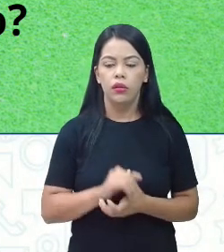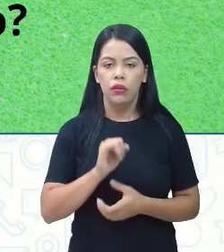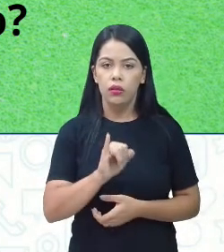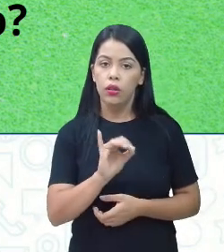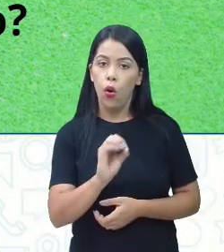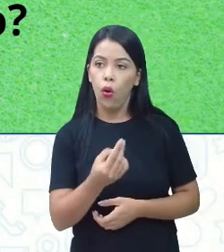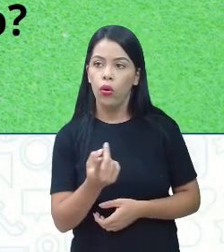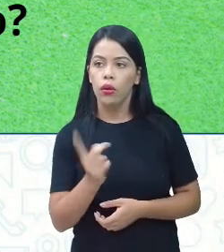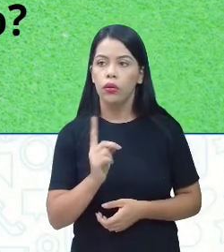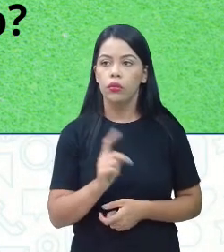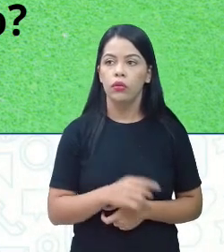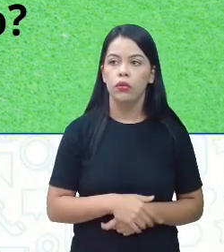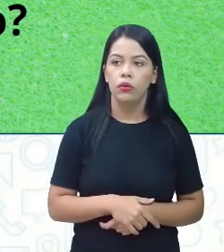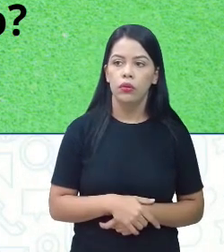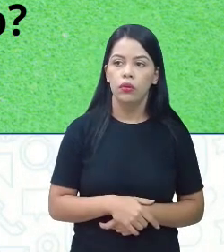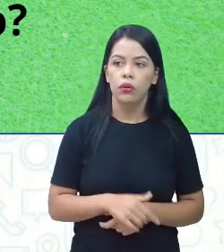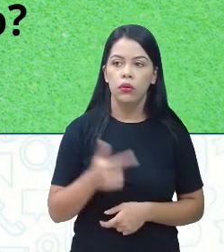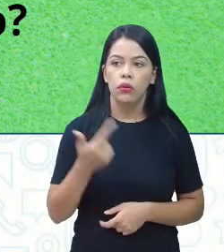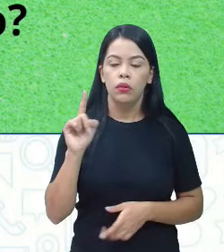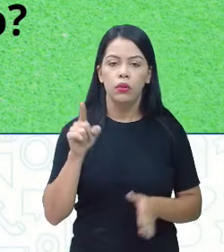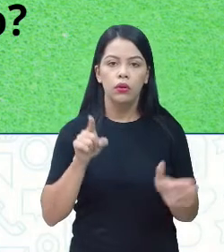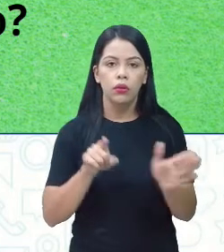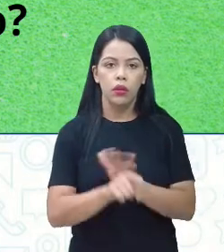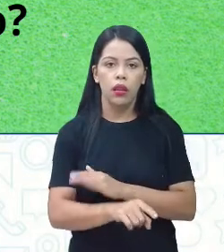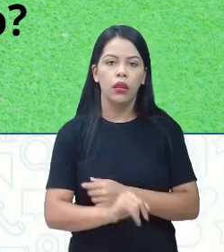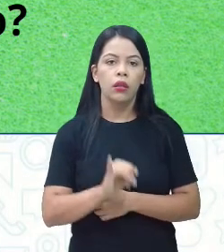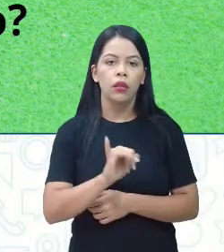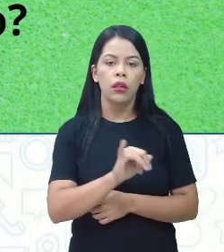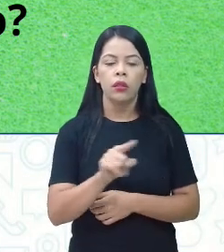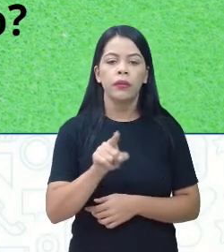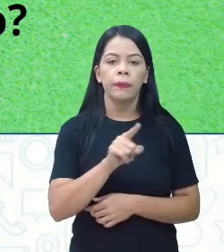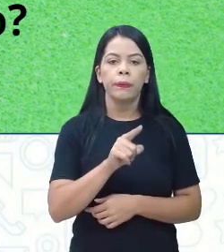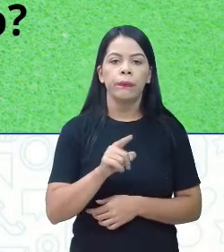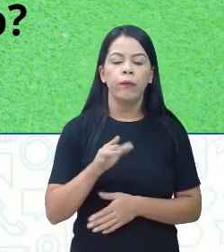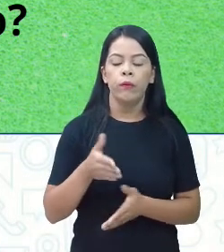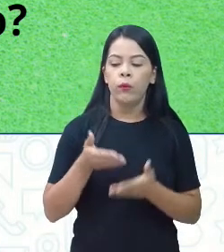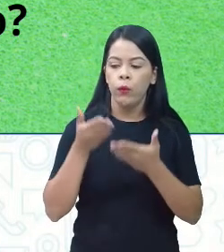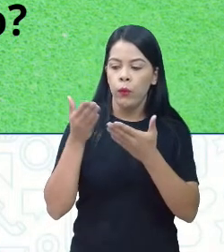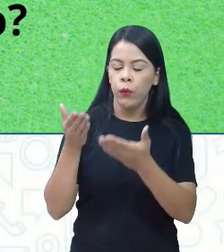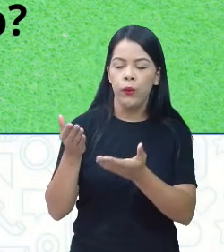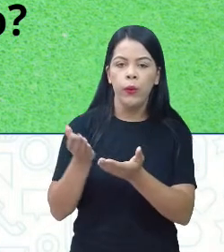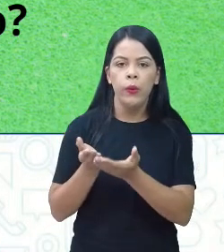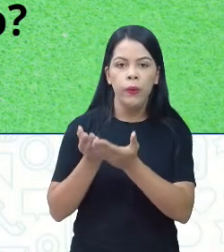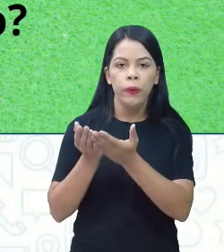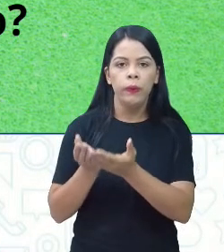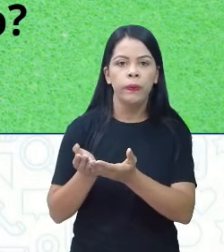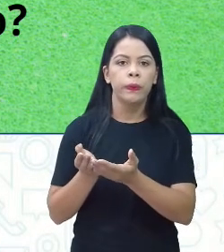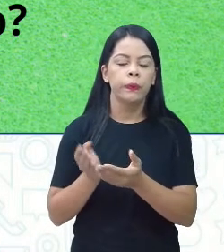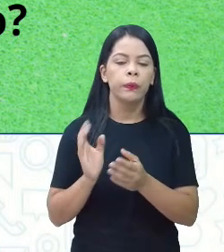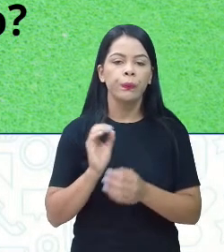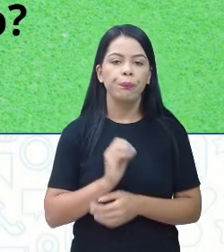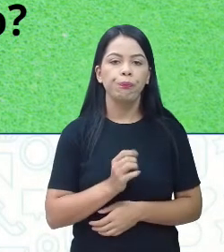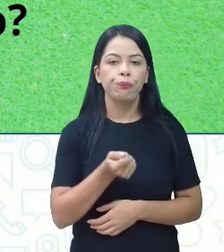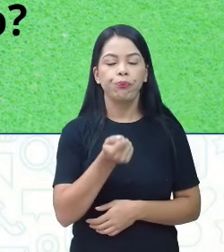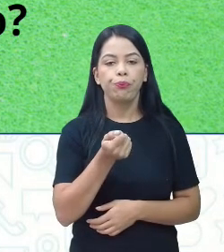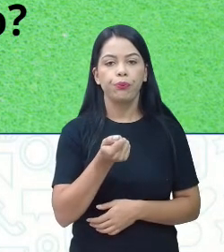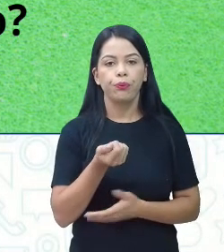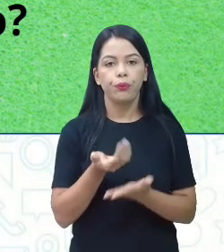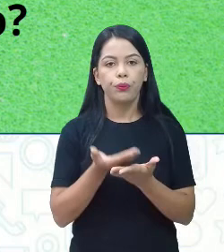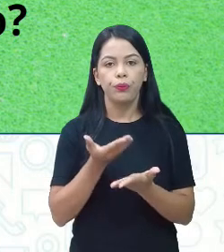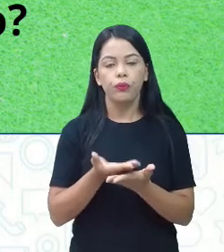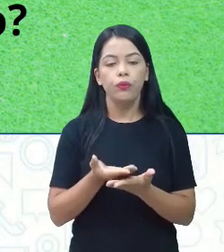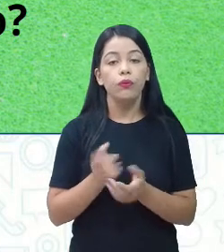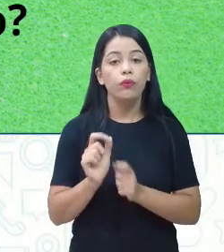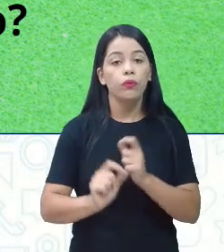não? Uma outra pergunta. Se vocês fossem servir a comida que eles pediram, o que